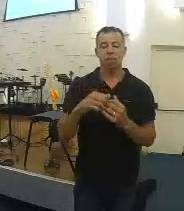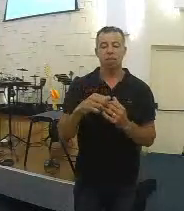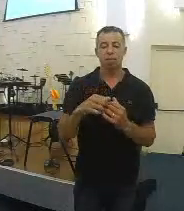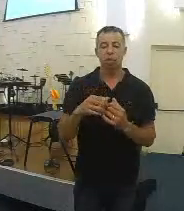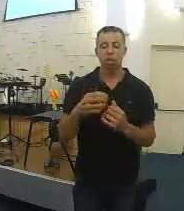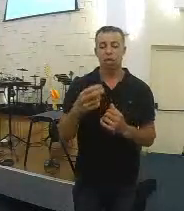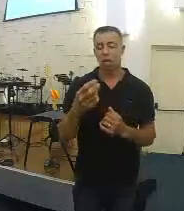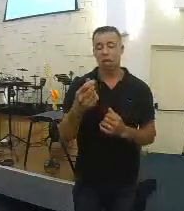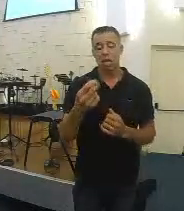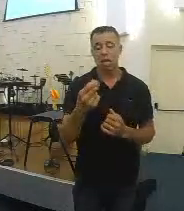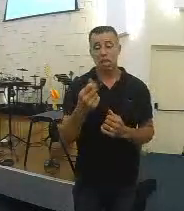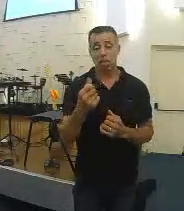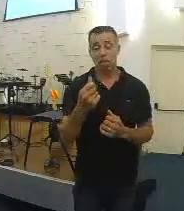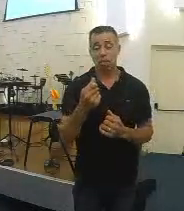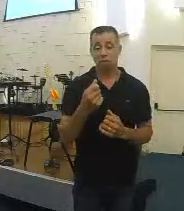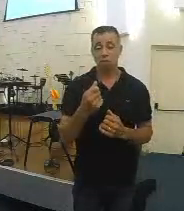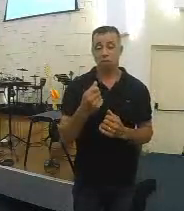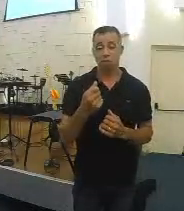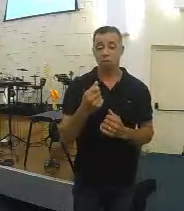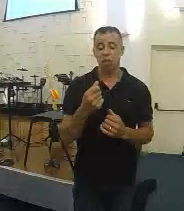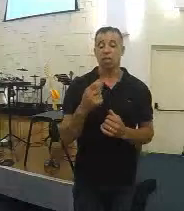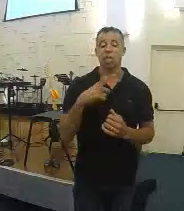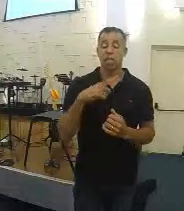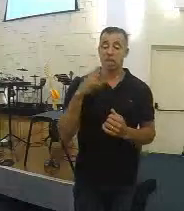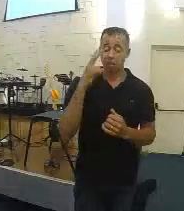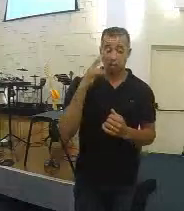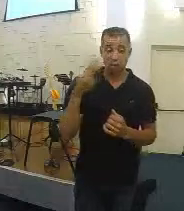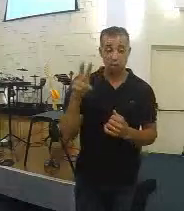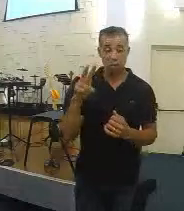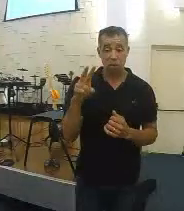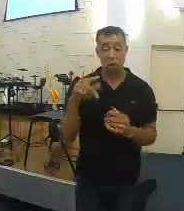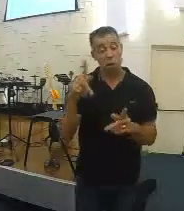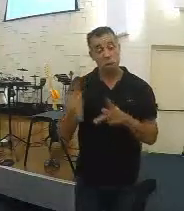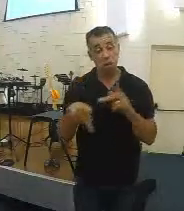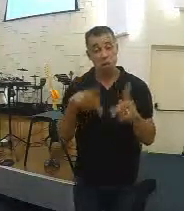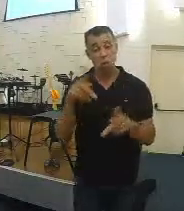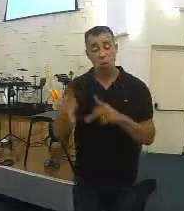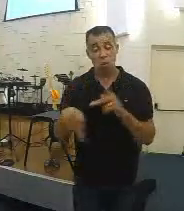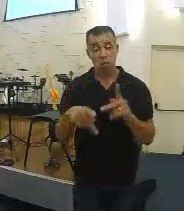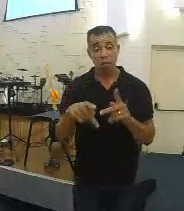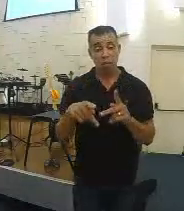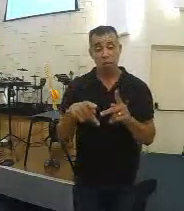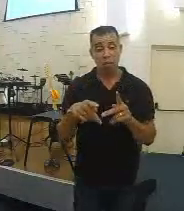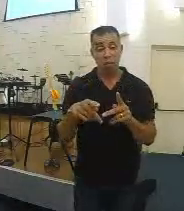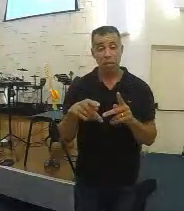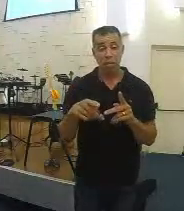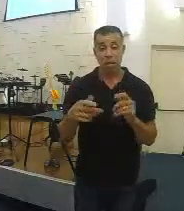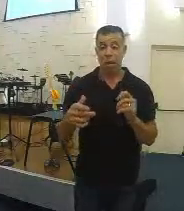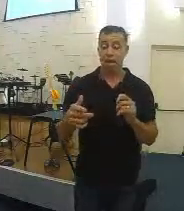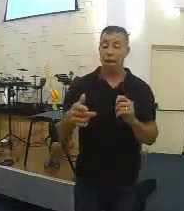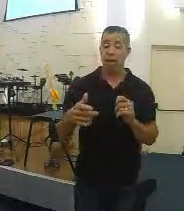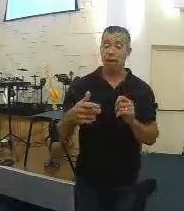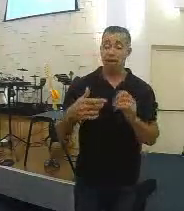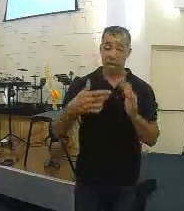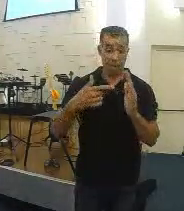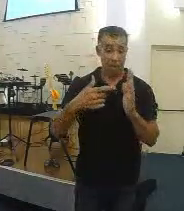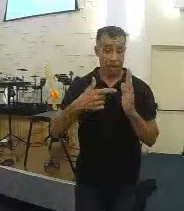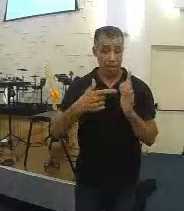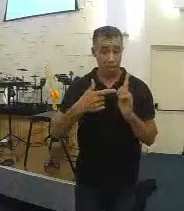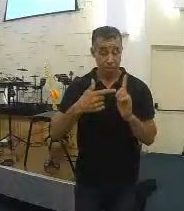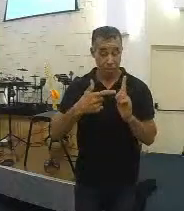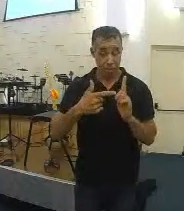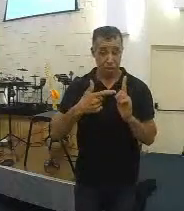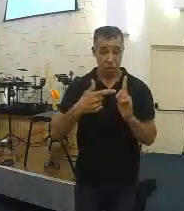que tem. Nós temos visto isso, pessoas que cometem crimes e lesam milhares e até milhões de